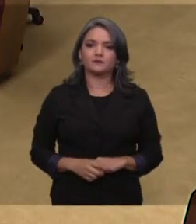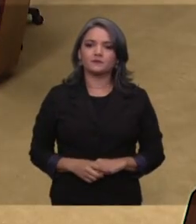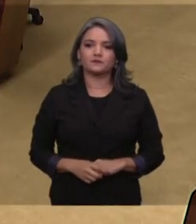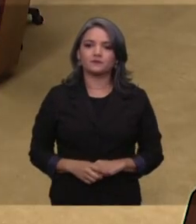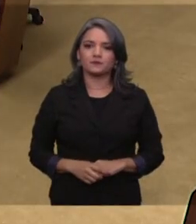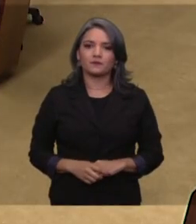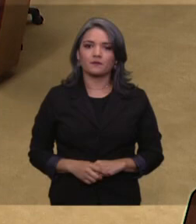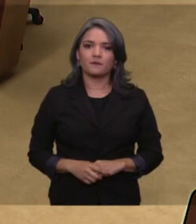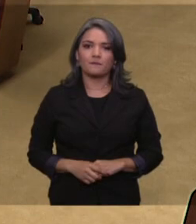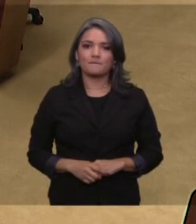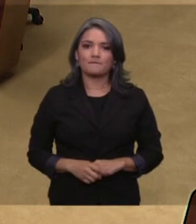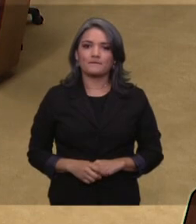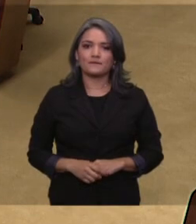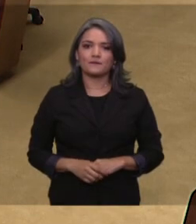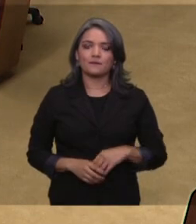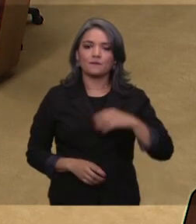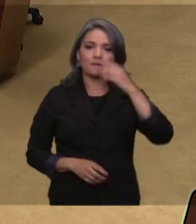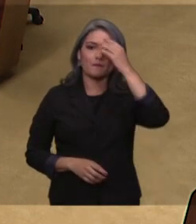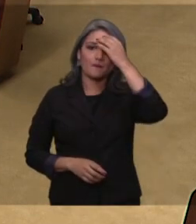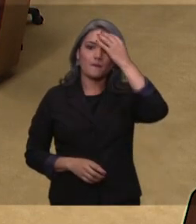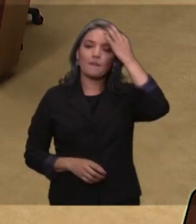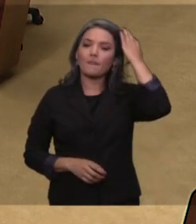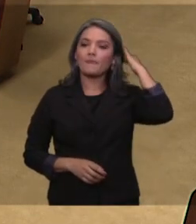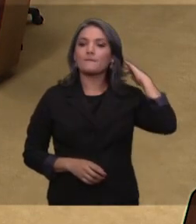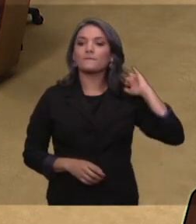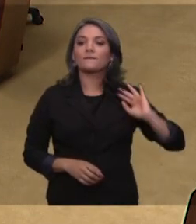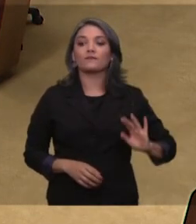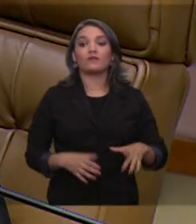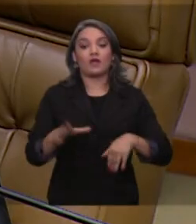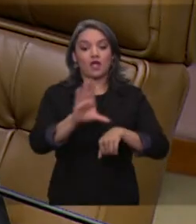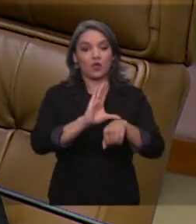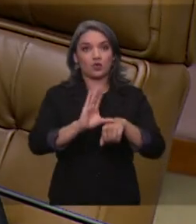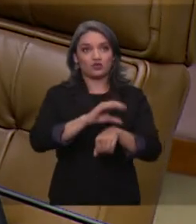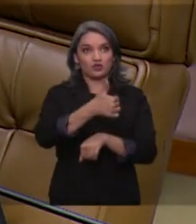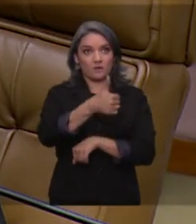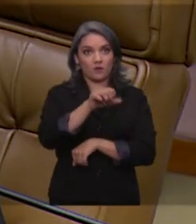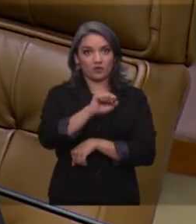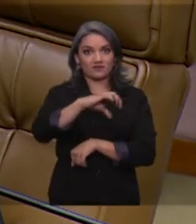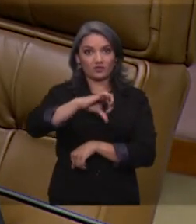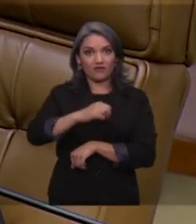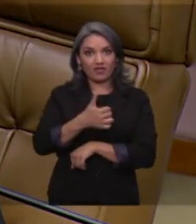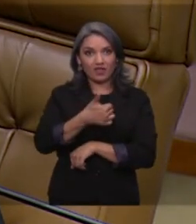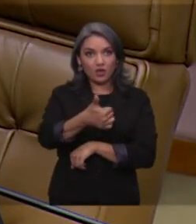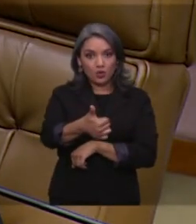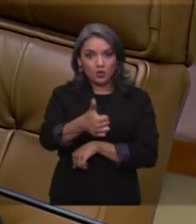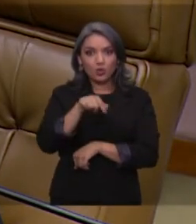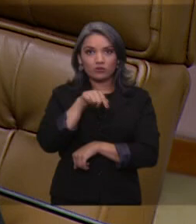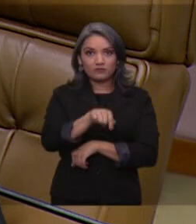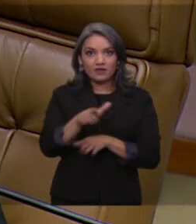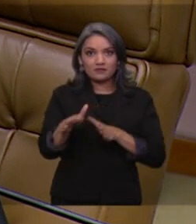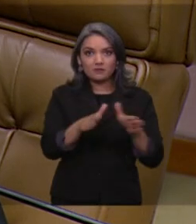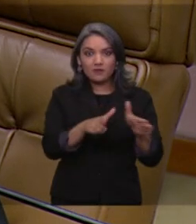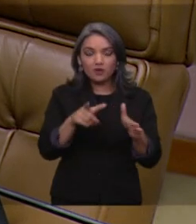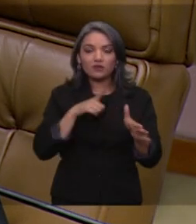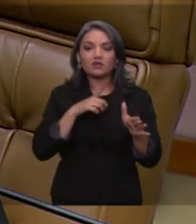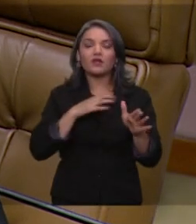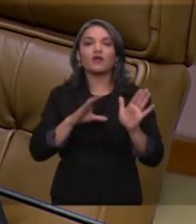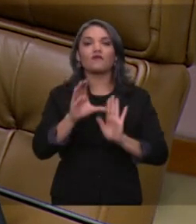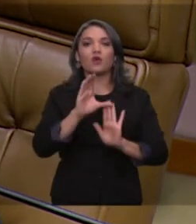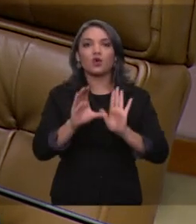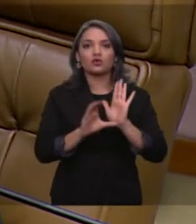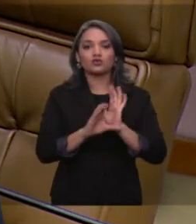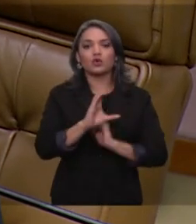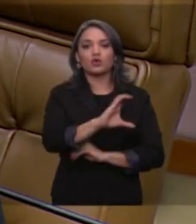Foi exatamente na vigência da Constituição de 1891, que foi editado o Código Civil de